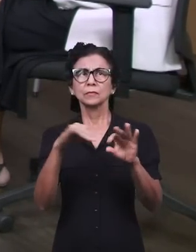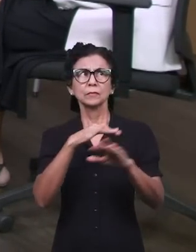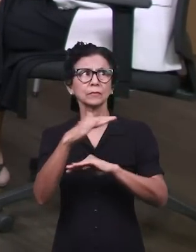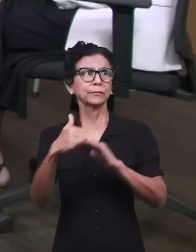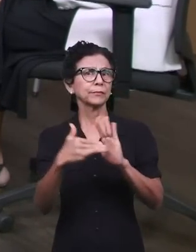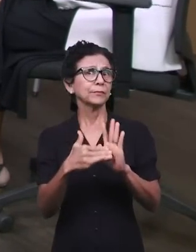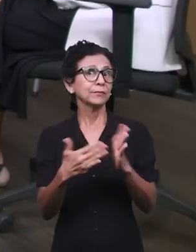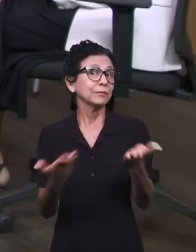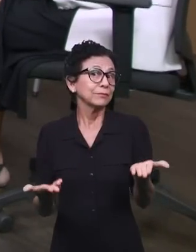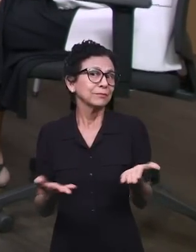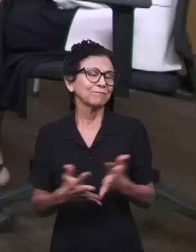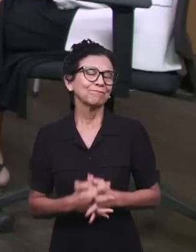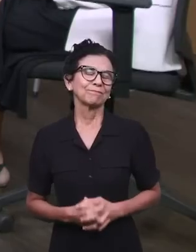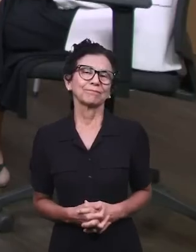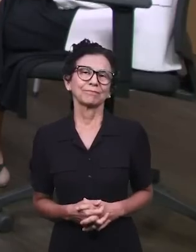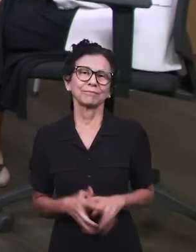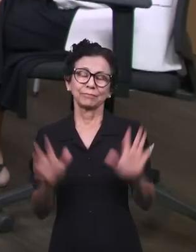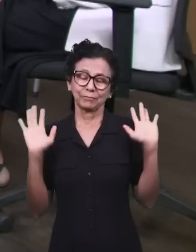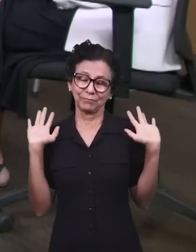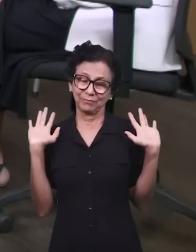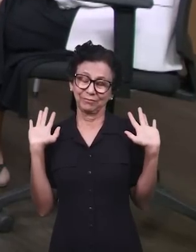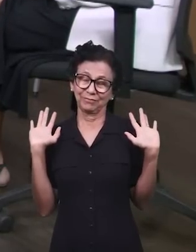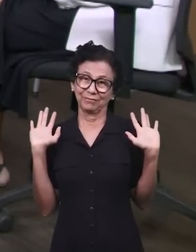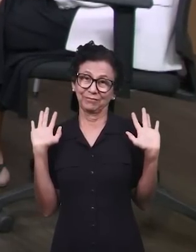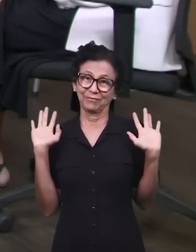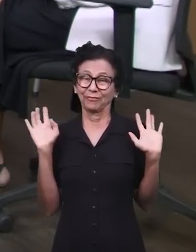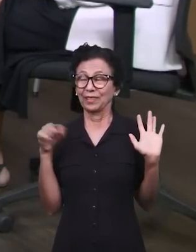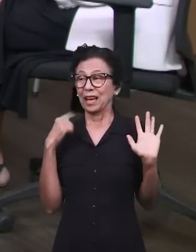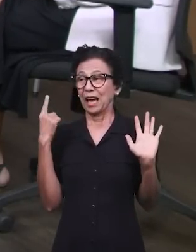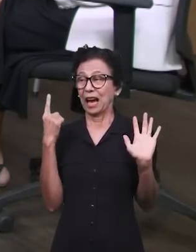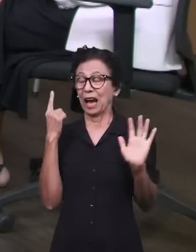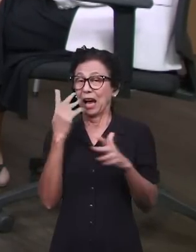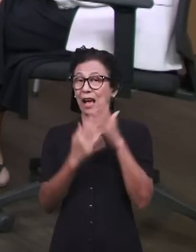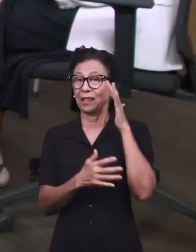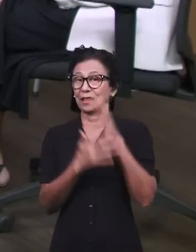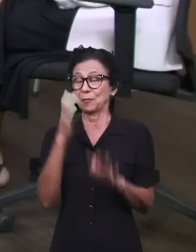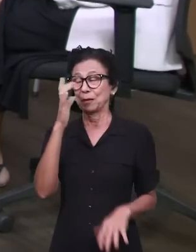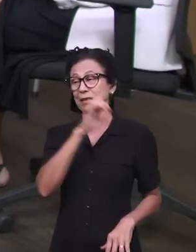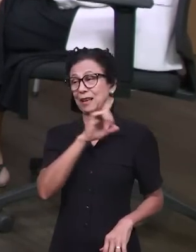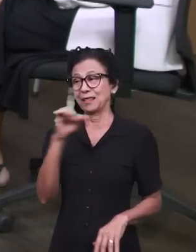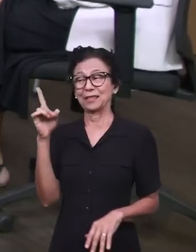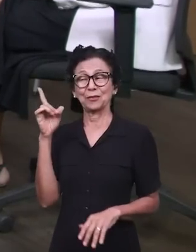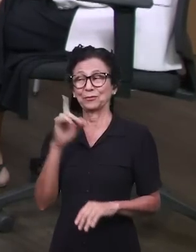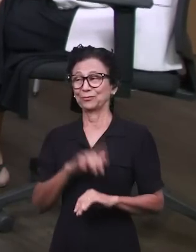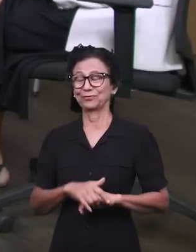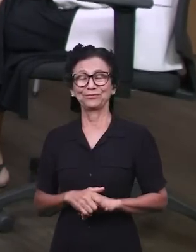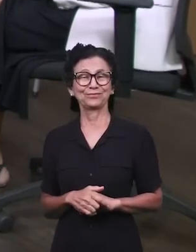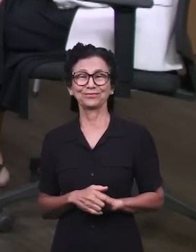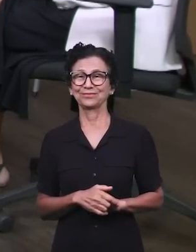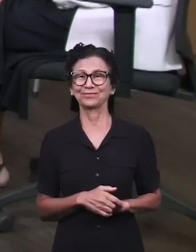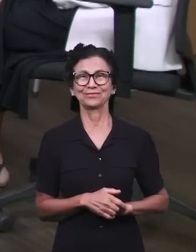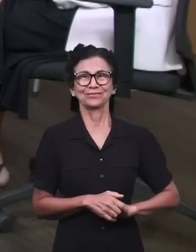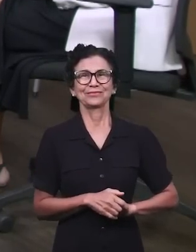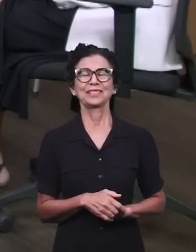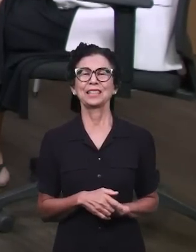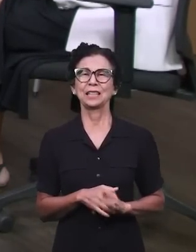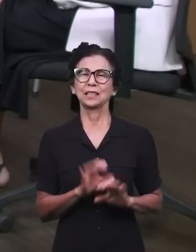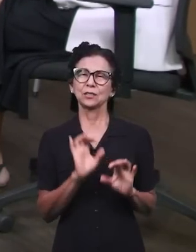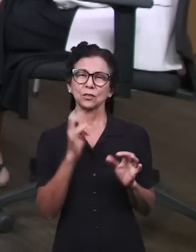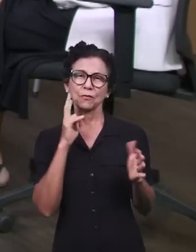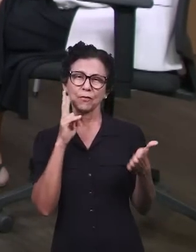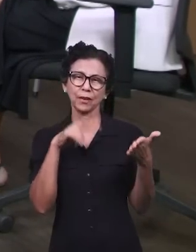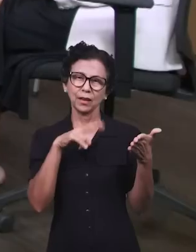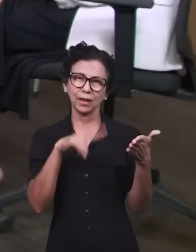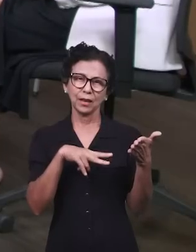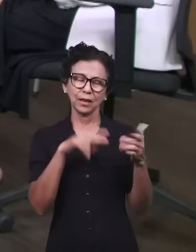jovem, e a gente procura não atrapalhar, né, André? A gente pega aqui com muito carinho a pauta, lê